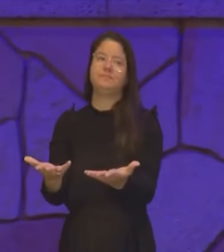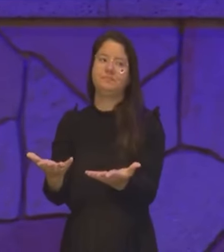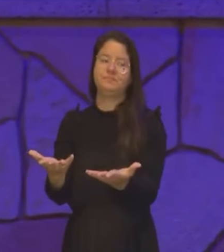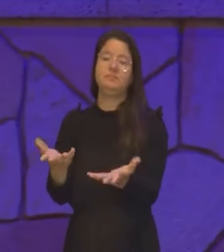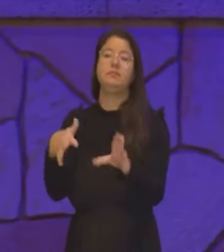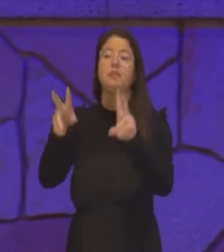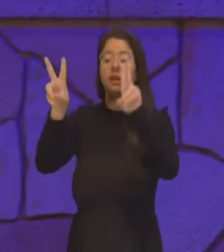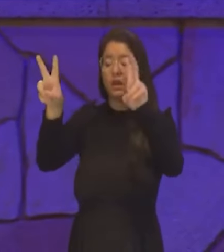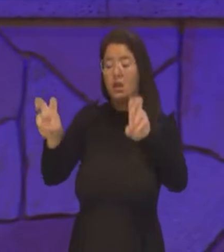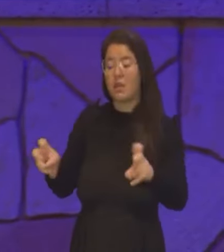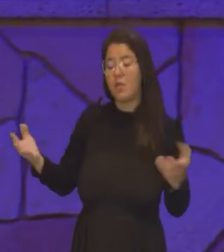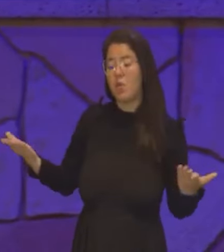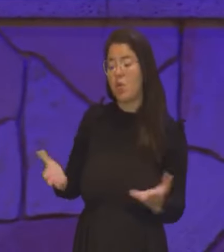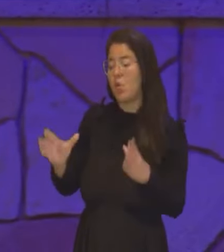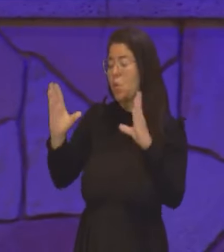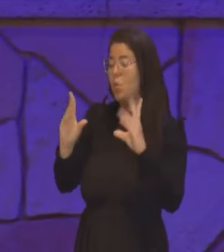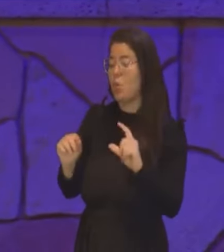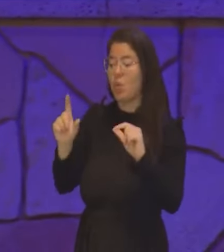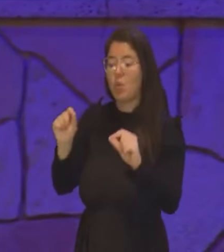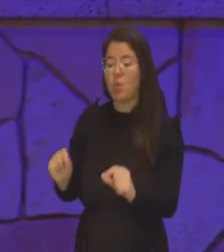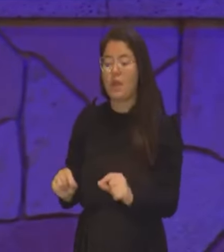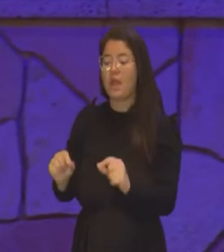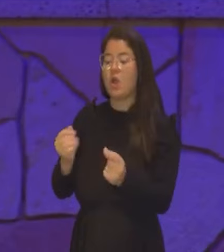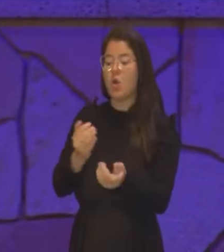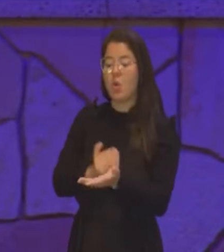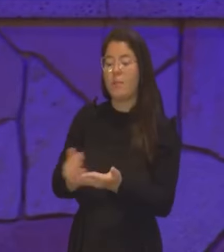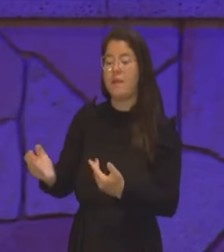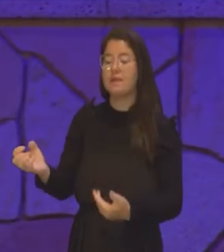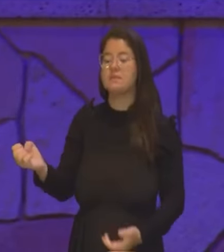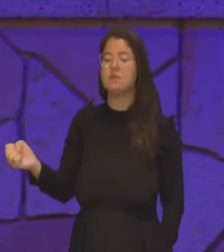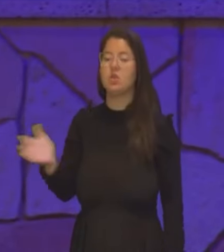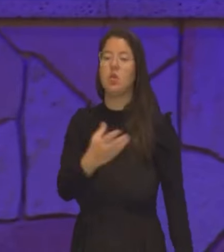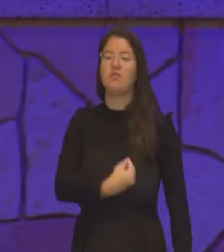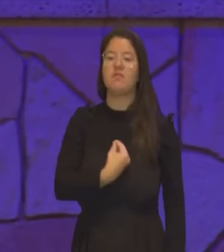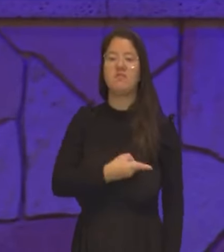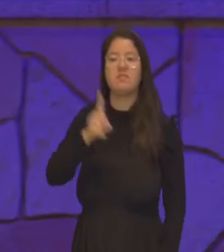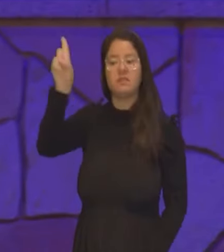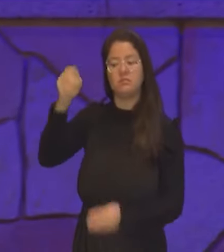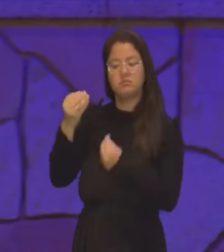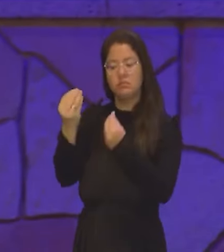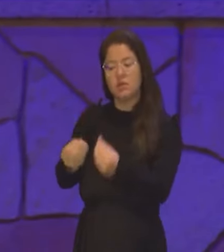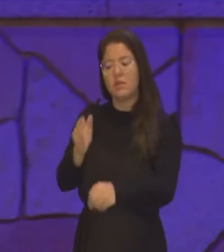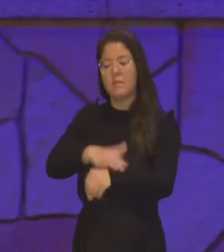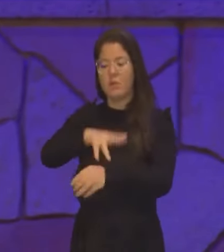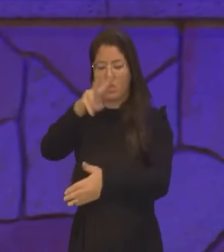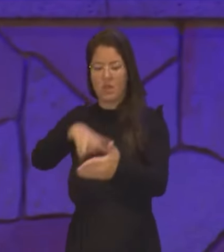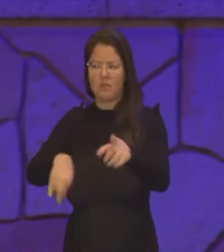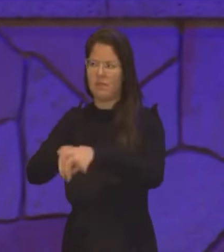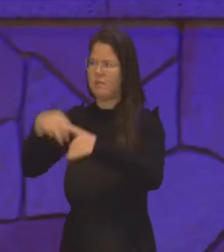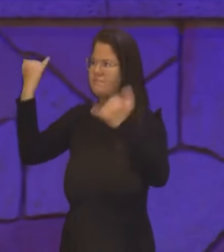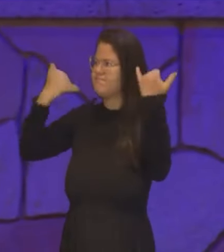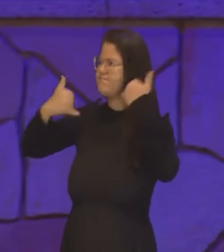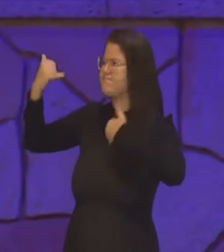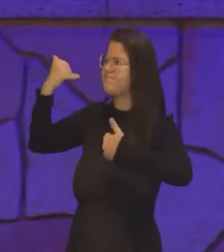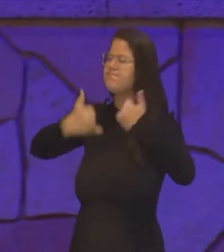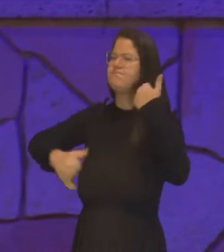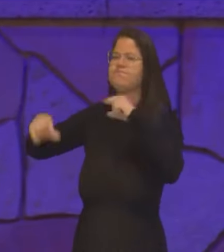E o tema dessa noite, recomeços que vêm de Deus. Quando nós lemos ou ouvimos essa